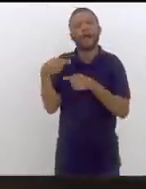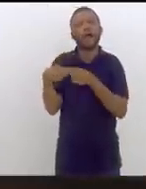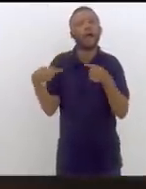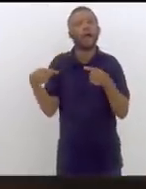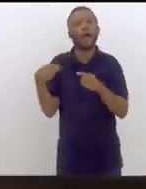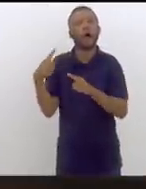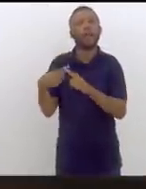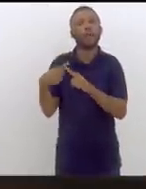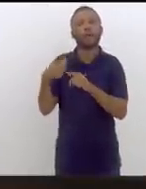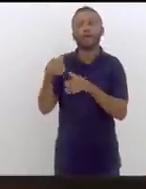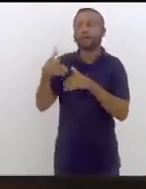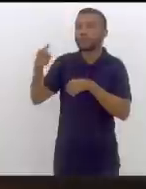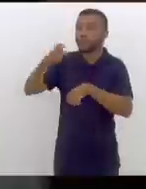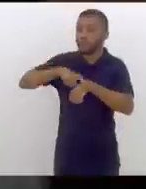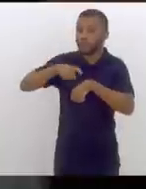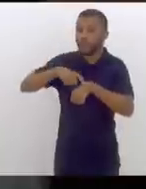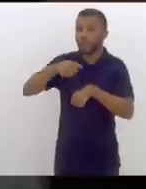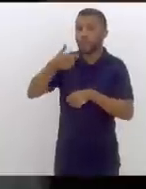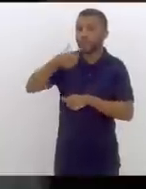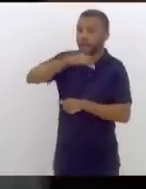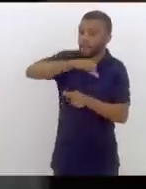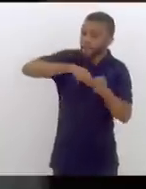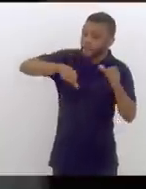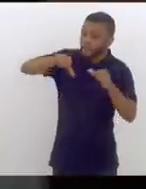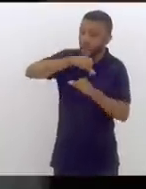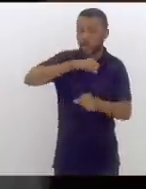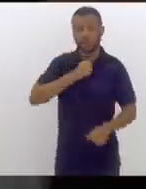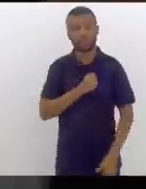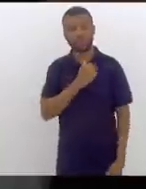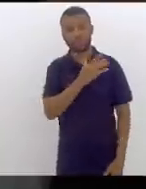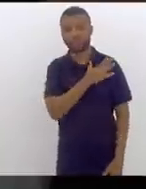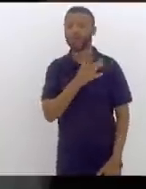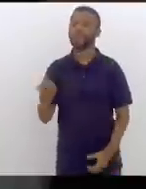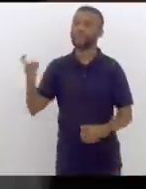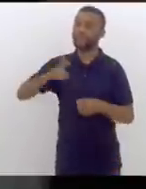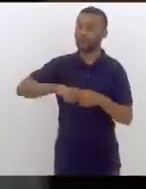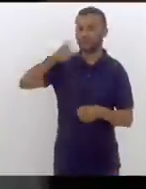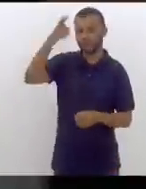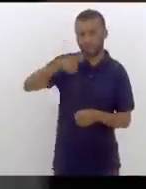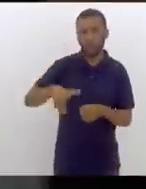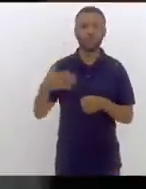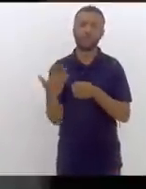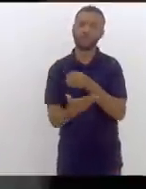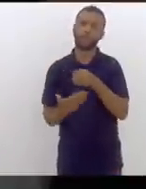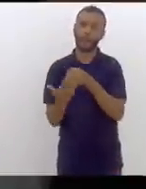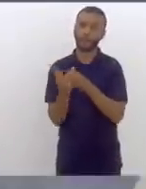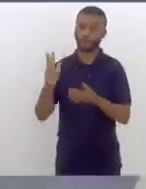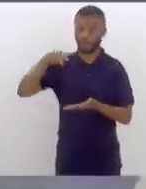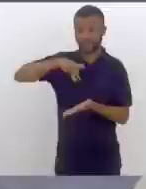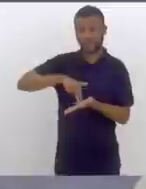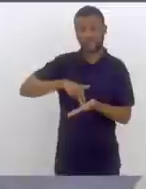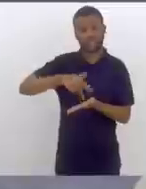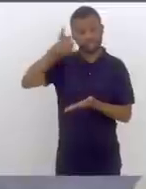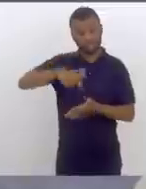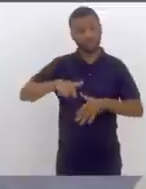daqui um tempo vai trocar de comandante a gente volta na estaca zero de novo e vou estar aqui de novo